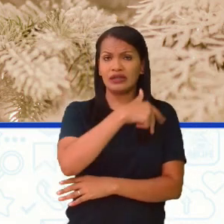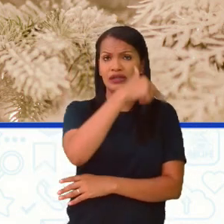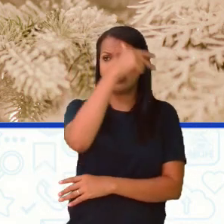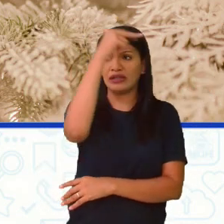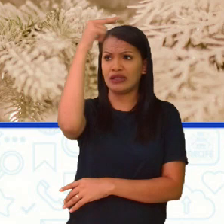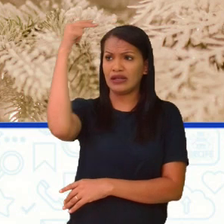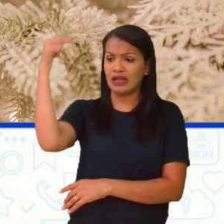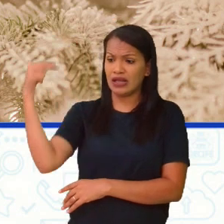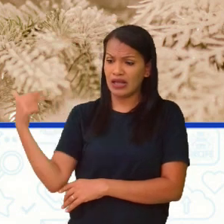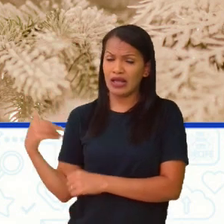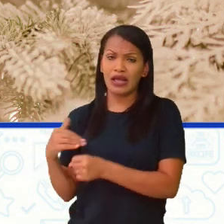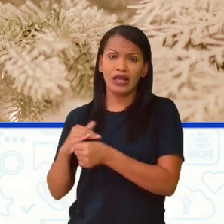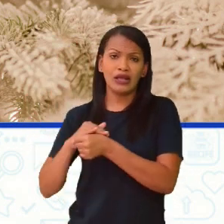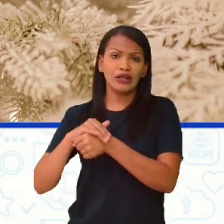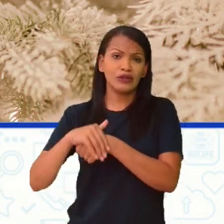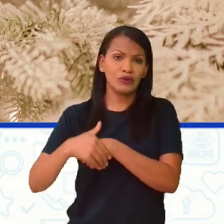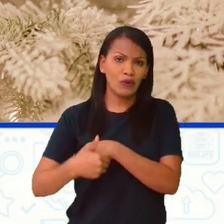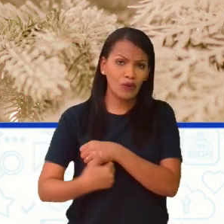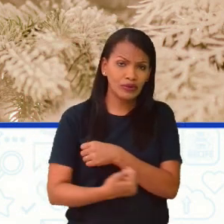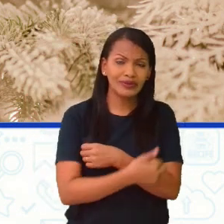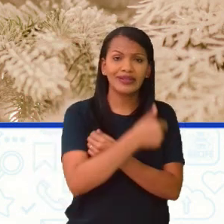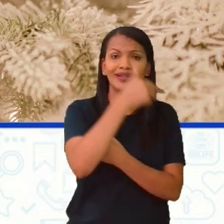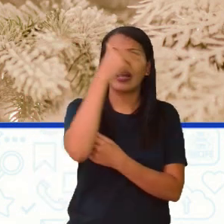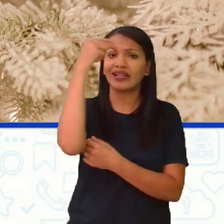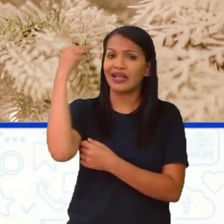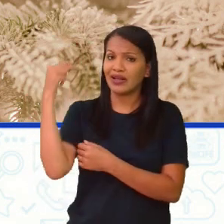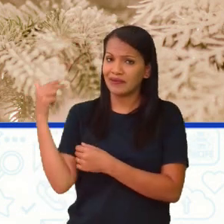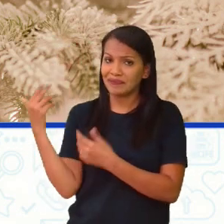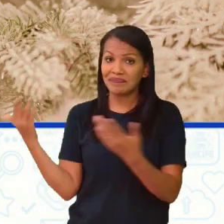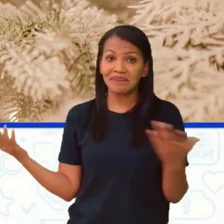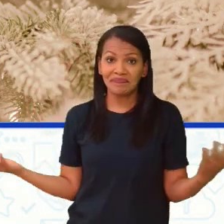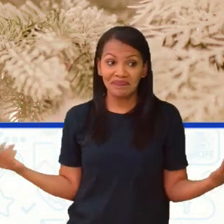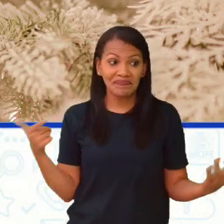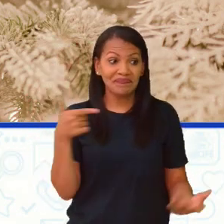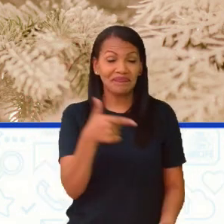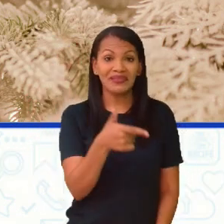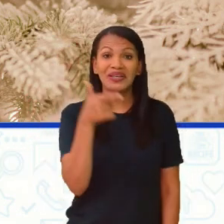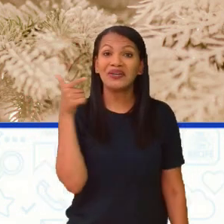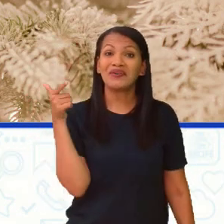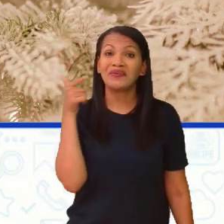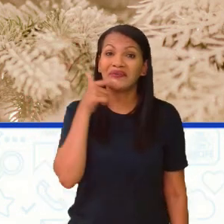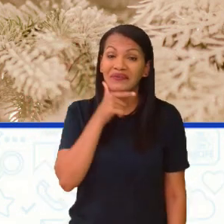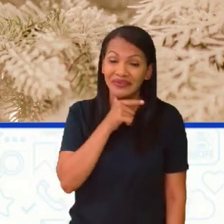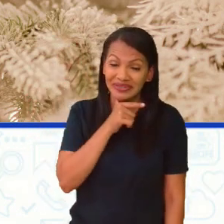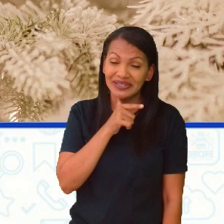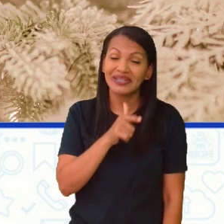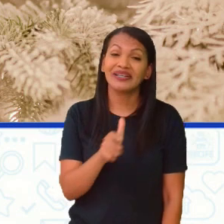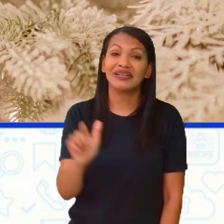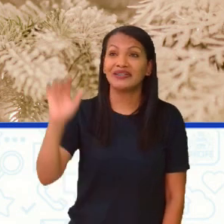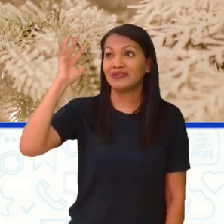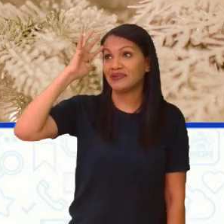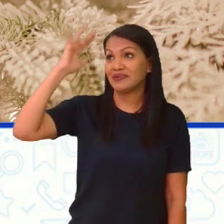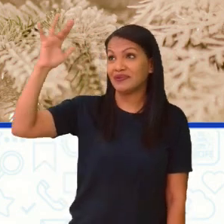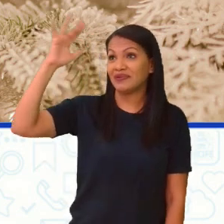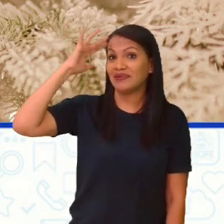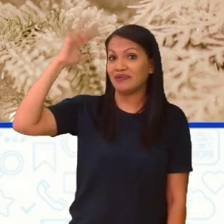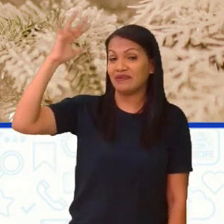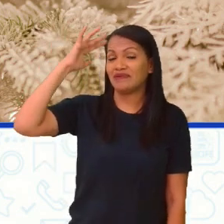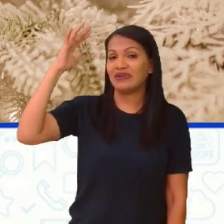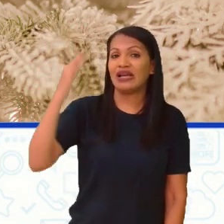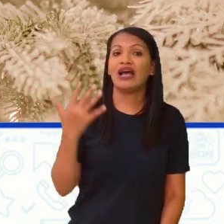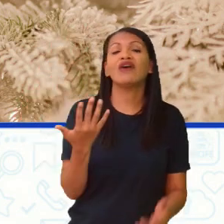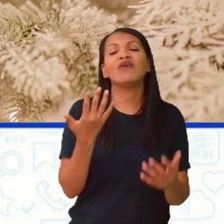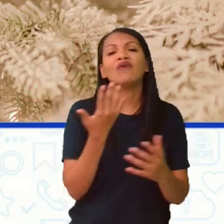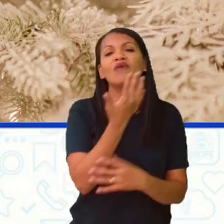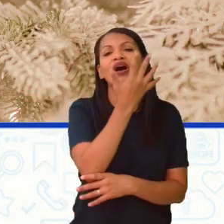E finalmente, a nossa árvore filha consegue o tão desejado sonho de se tornar árvore